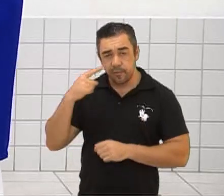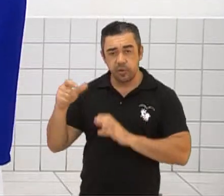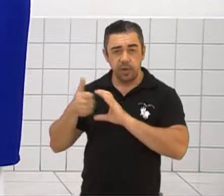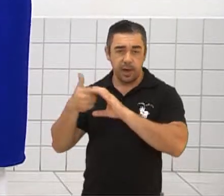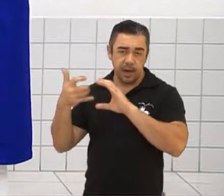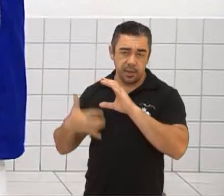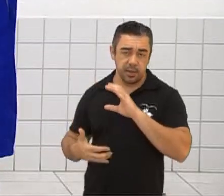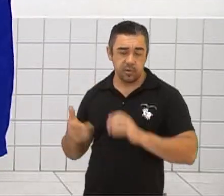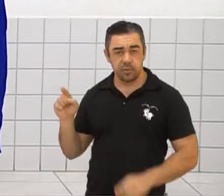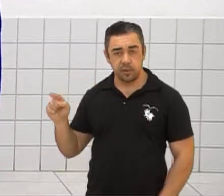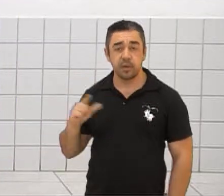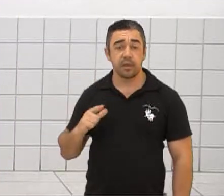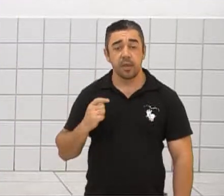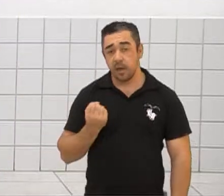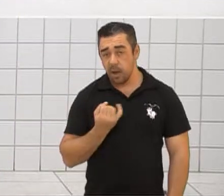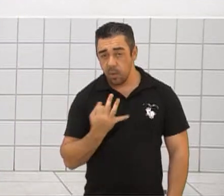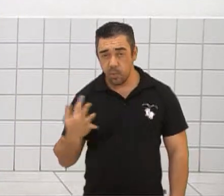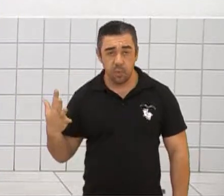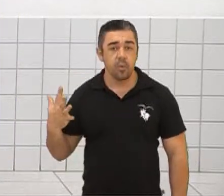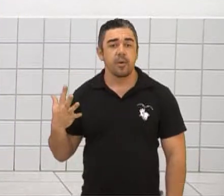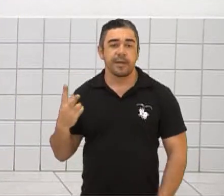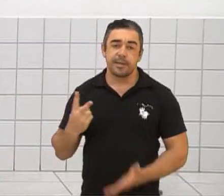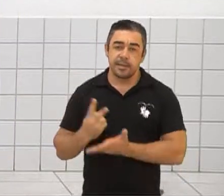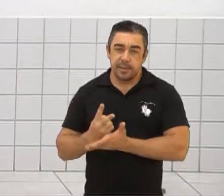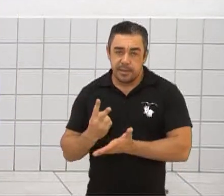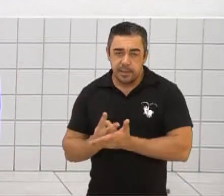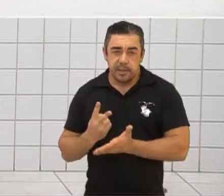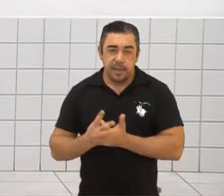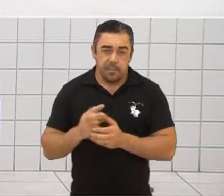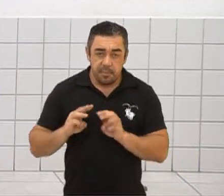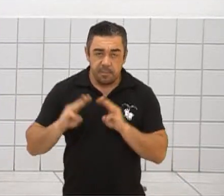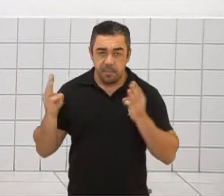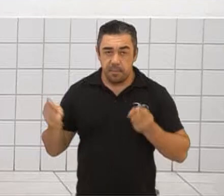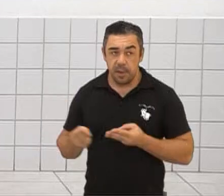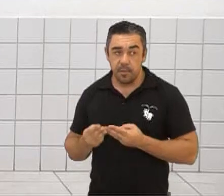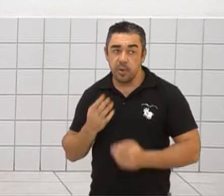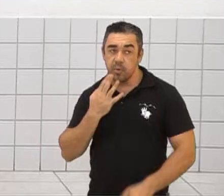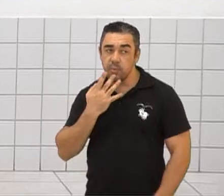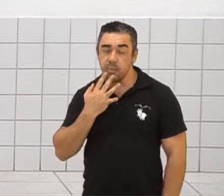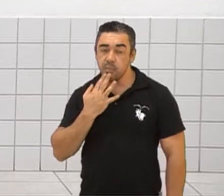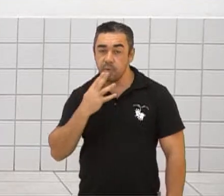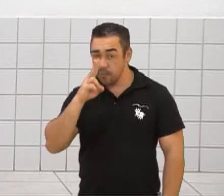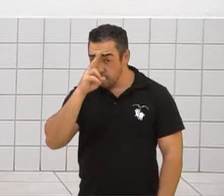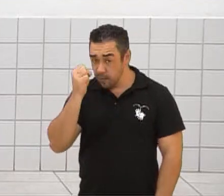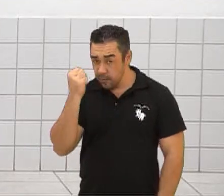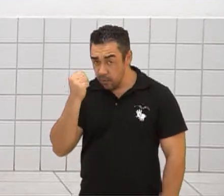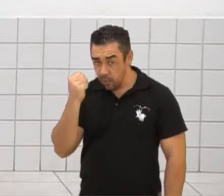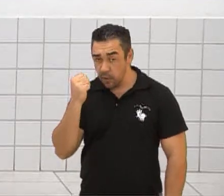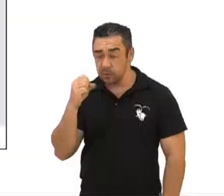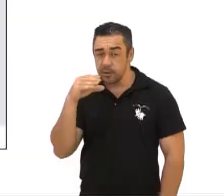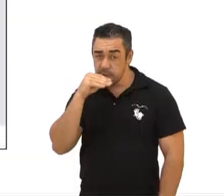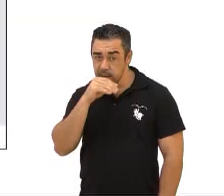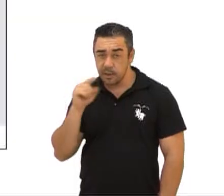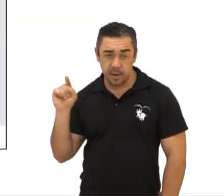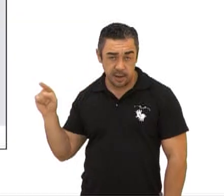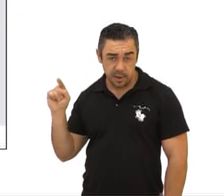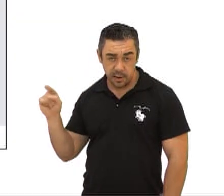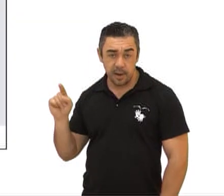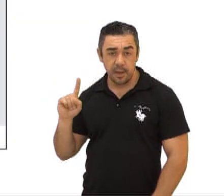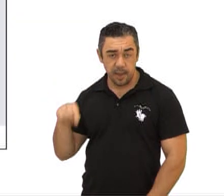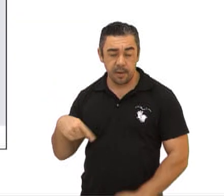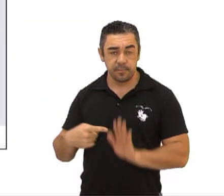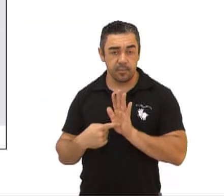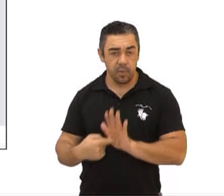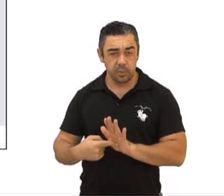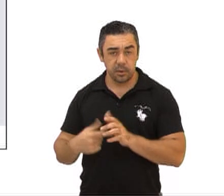vemos aqui, existem algumas, sempre nos mapas, observem que as cores mais densas, mais escuras e quentes, geralmente